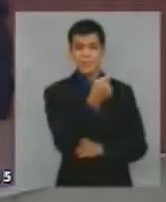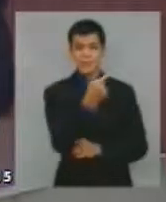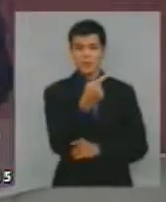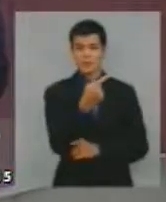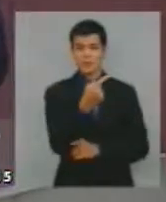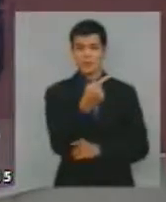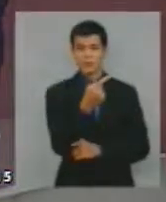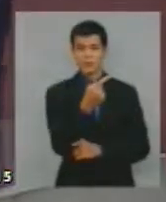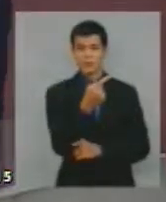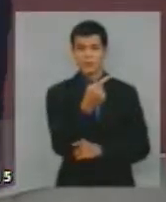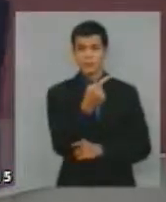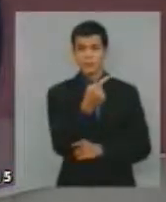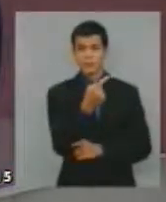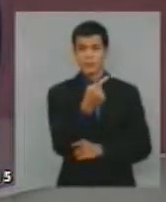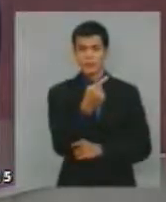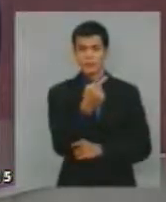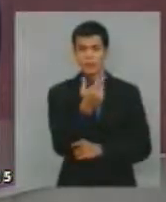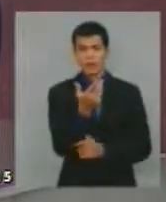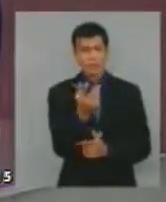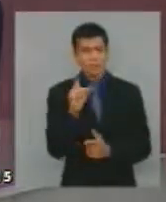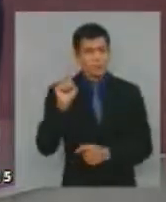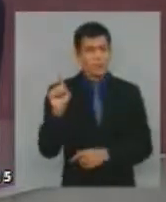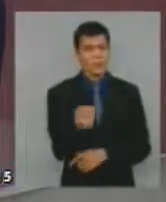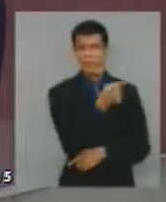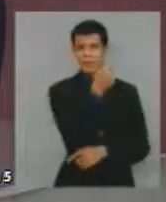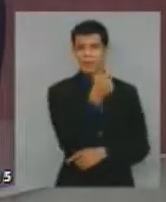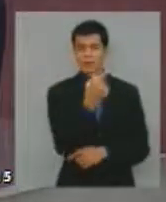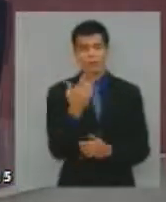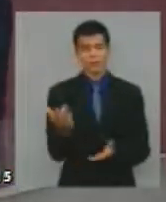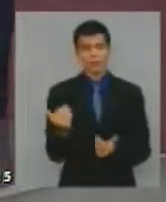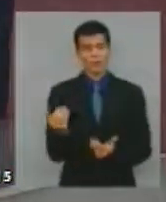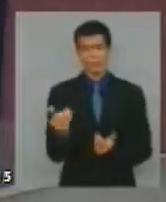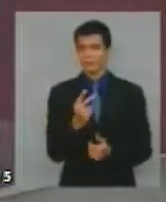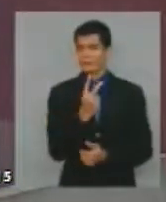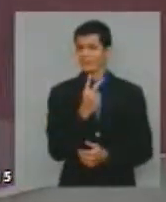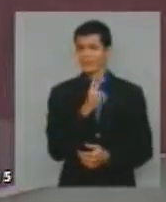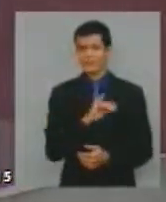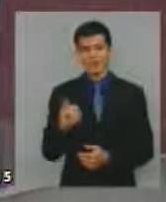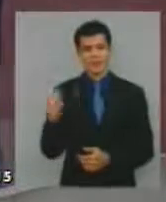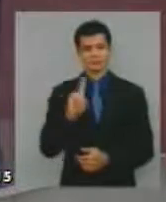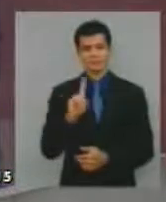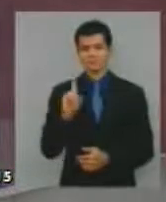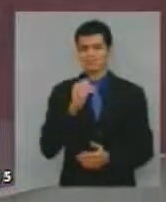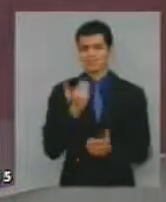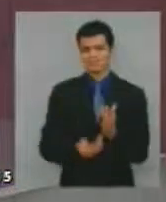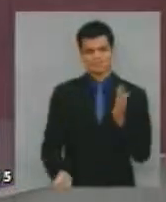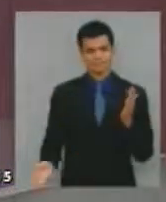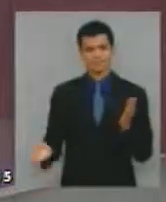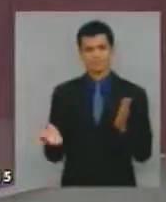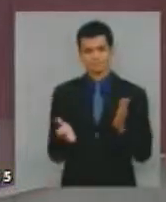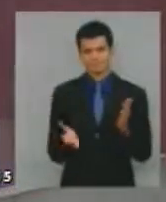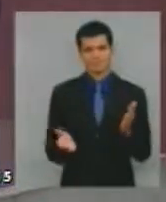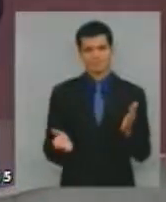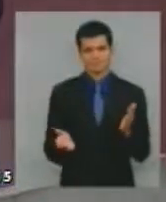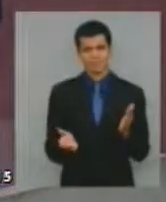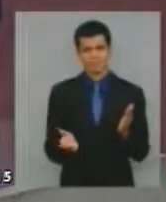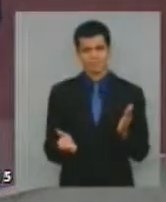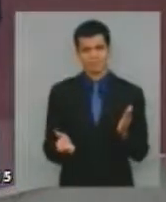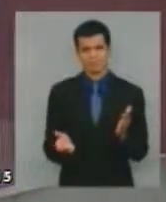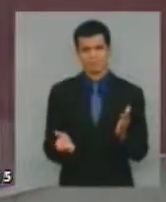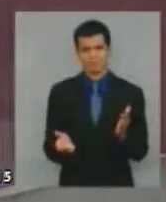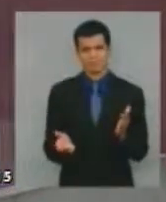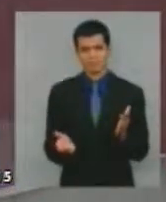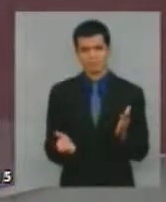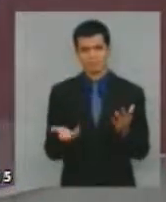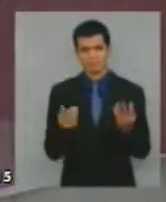2.988. Ou seja, tem uma queda de 60% numa capital e tem um acréscimo de 146% em outra